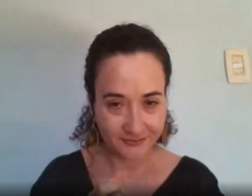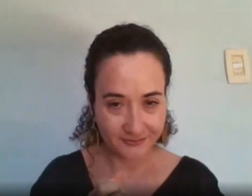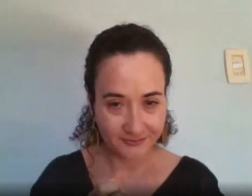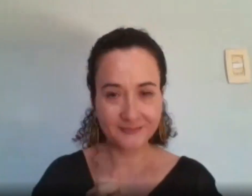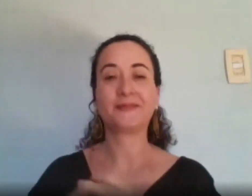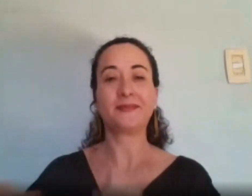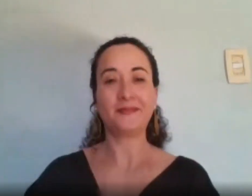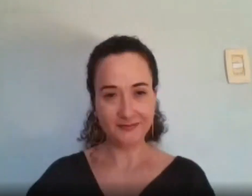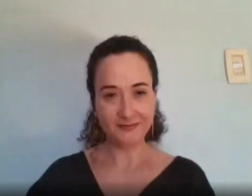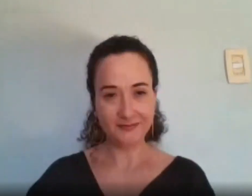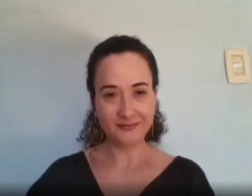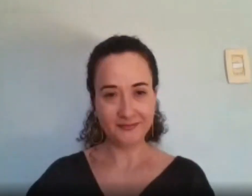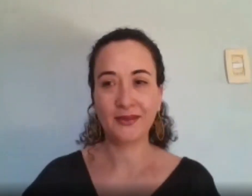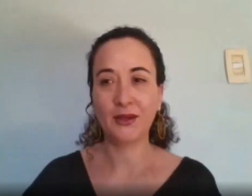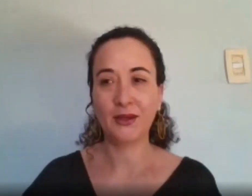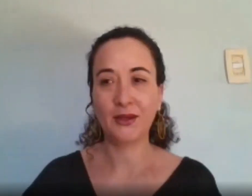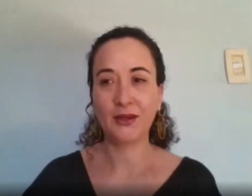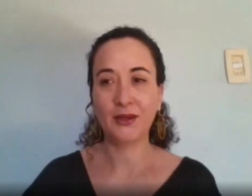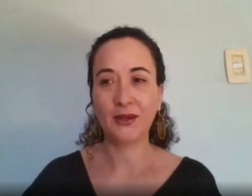vida.